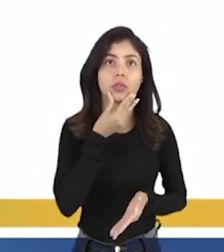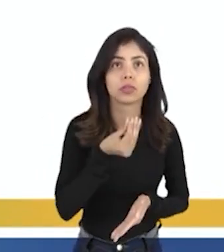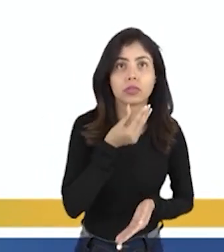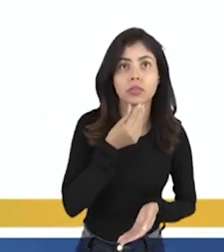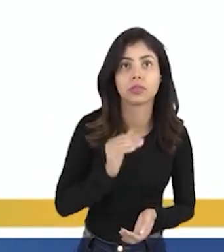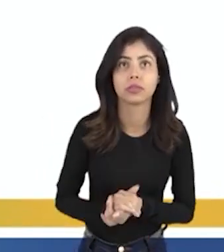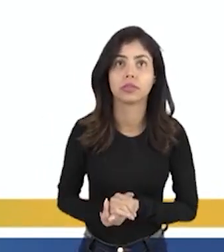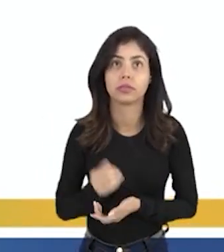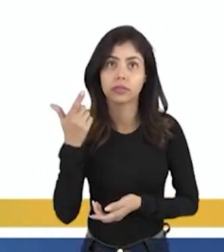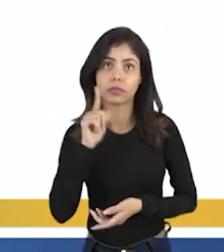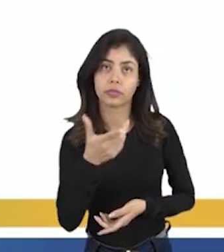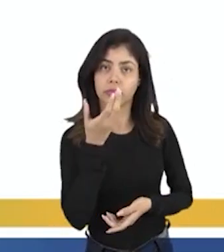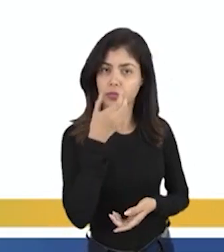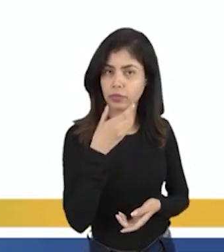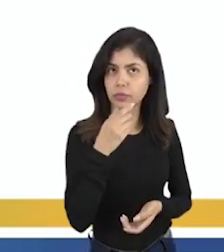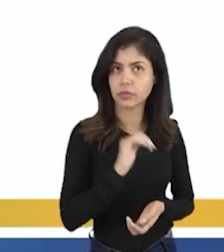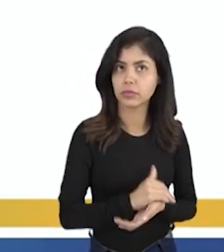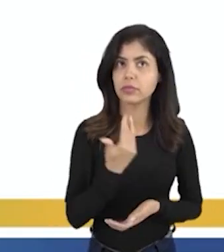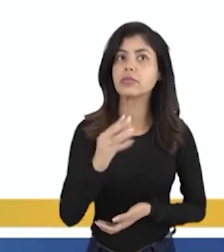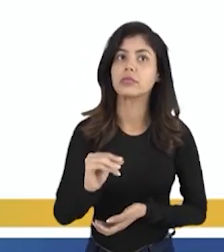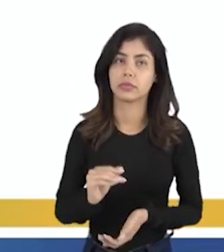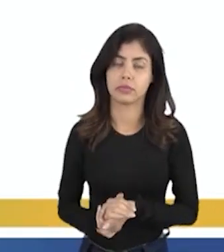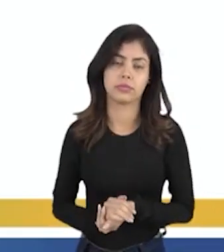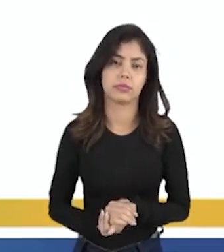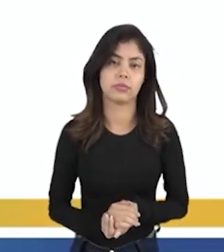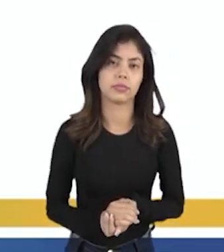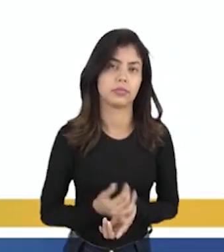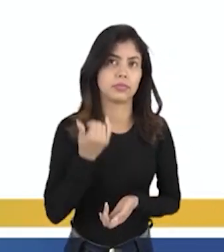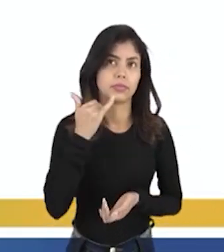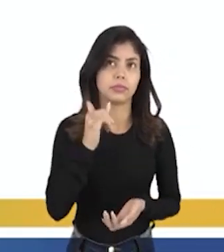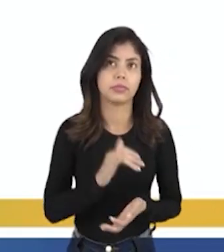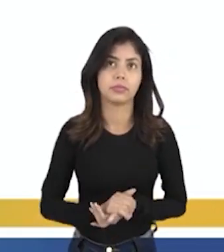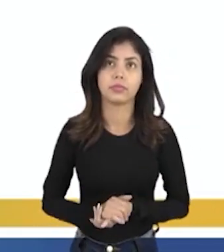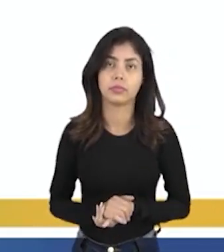homem com a maçã e diz assim, com mais R$10 você ganha um